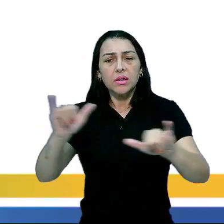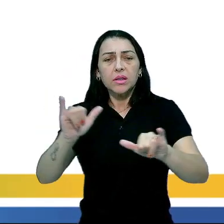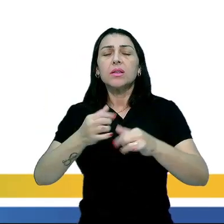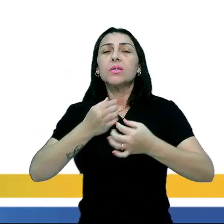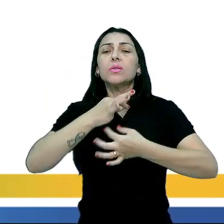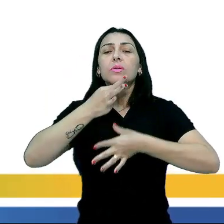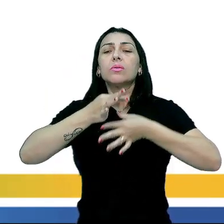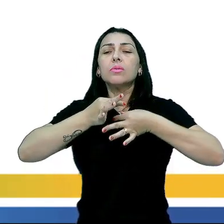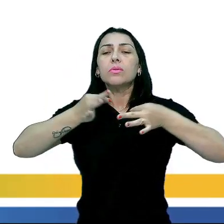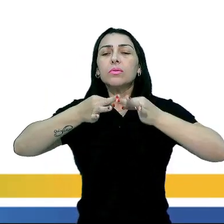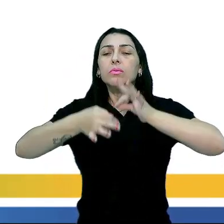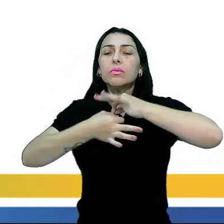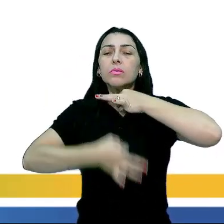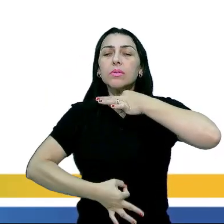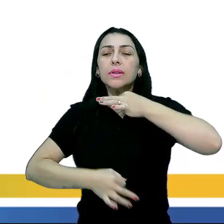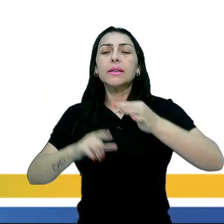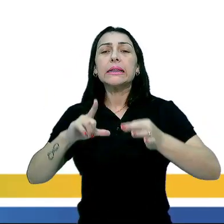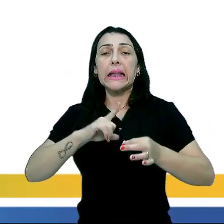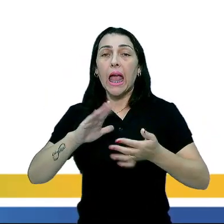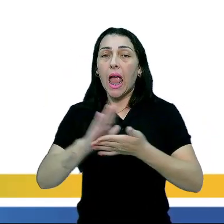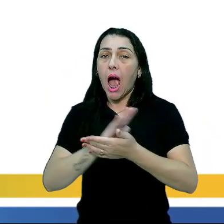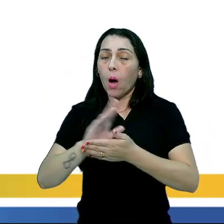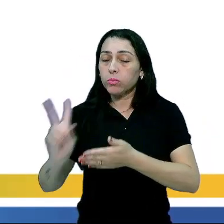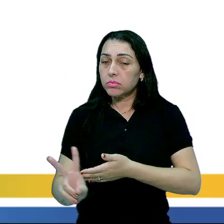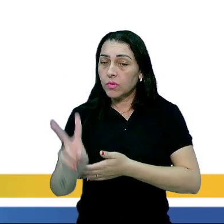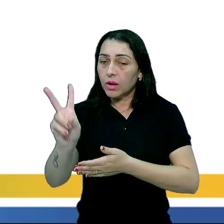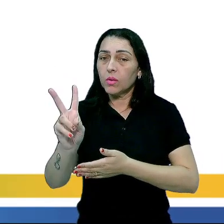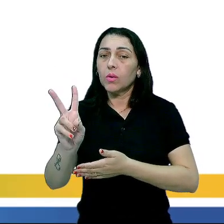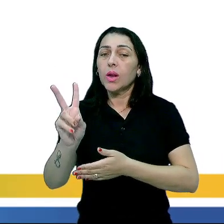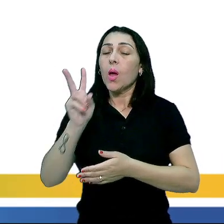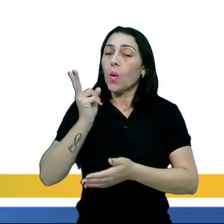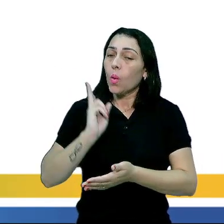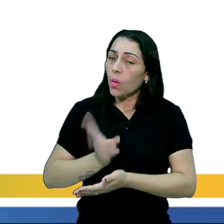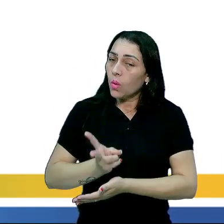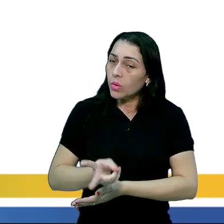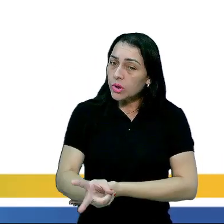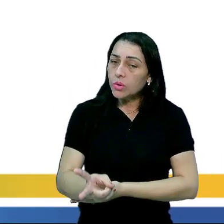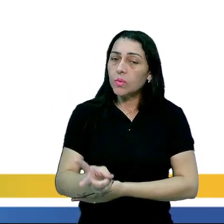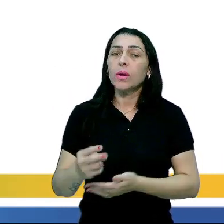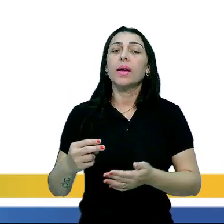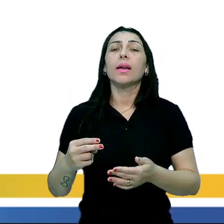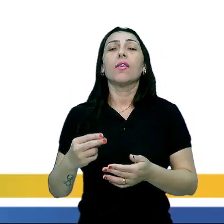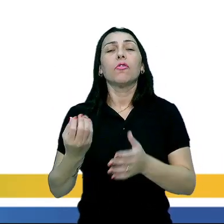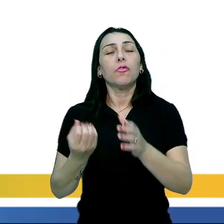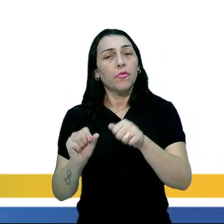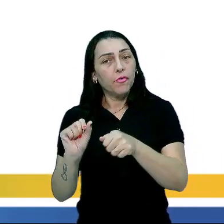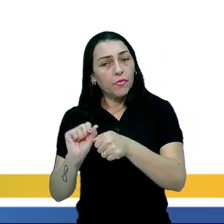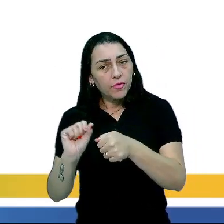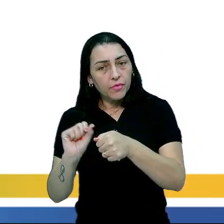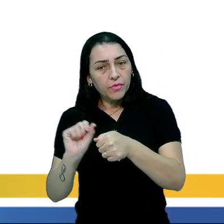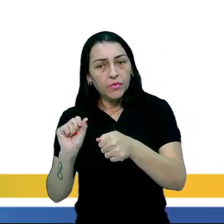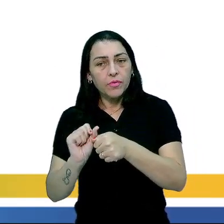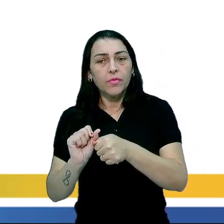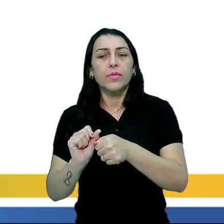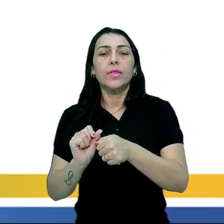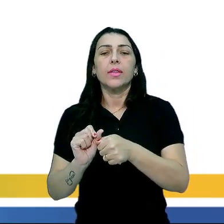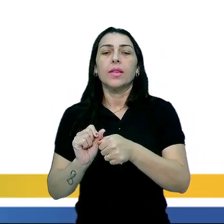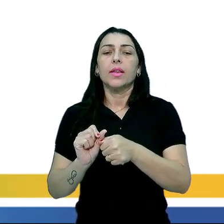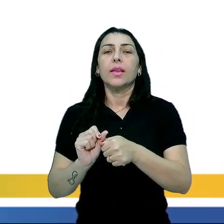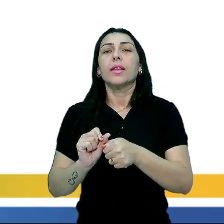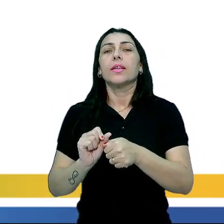gravata carrega determinados valores que continuam sendo reproduzidos em